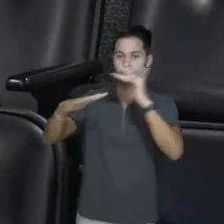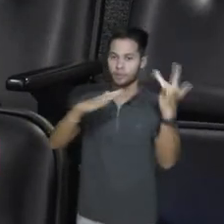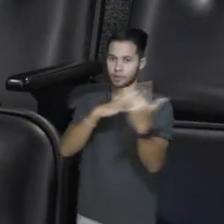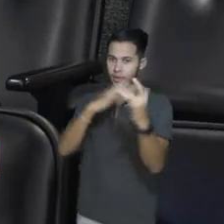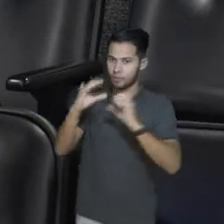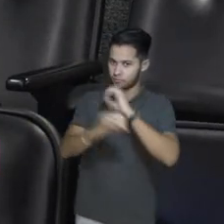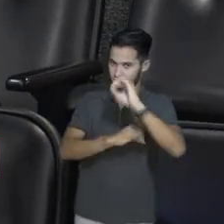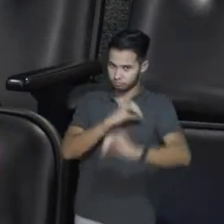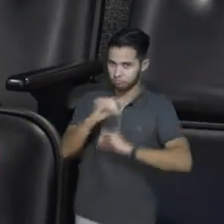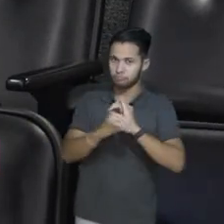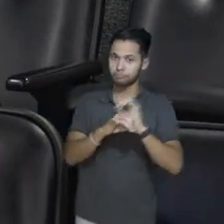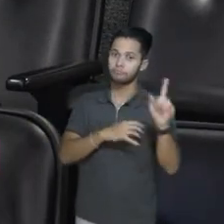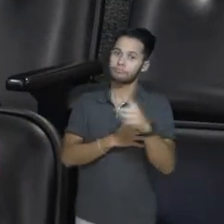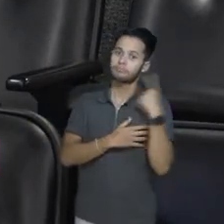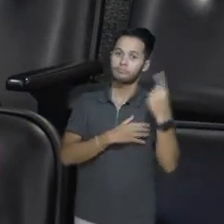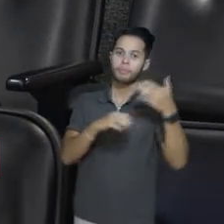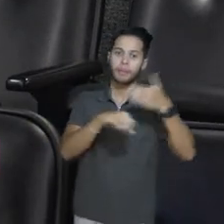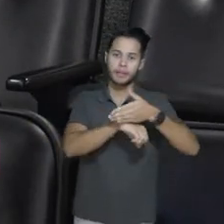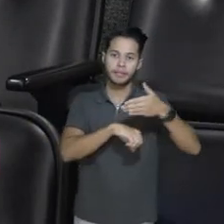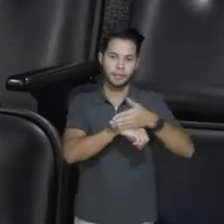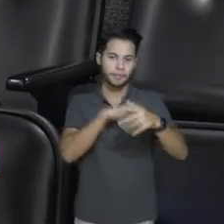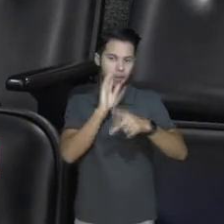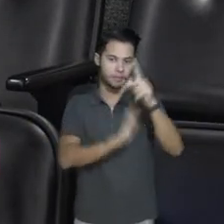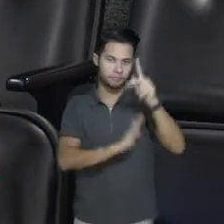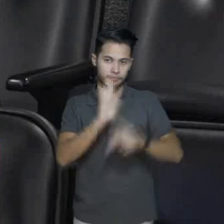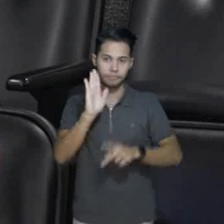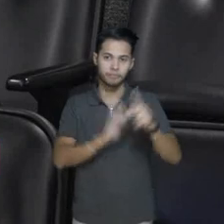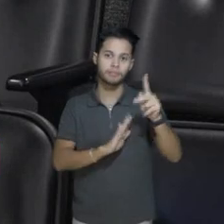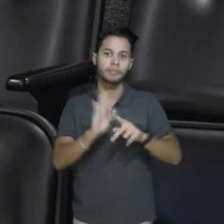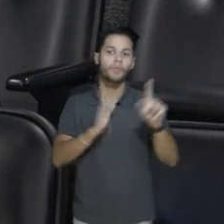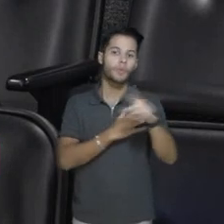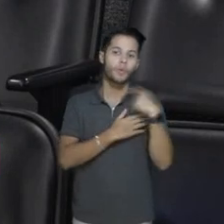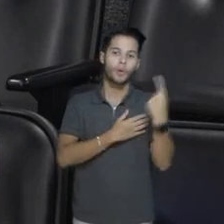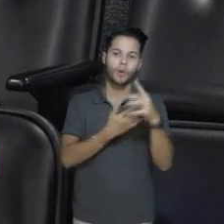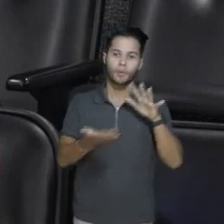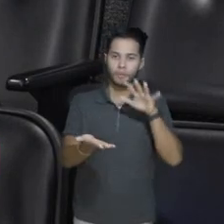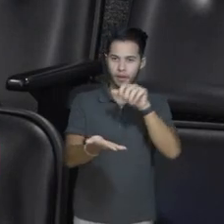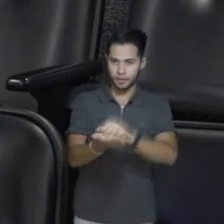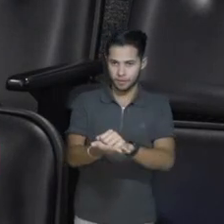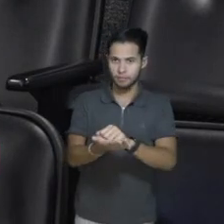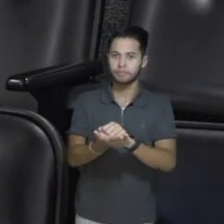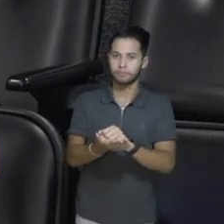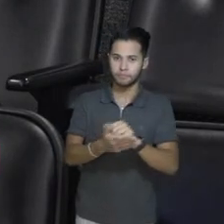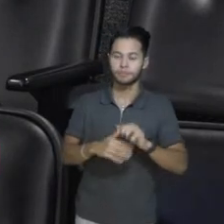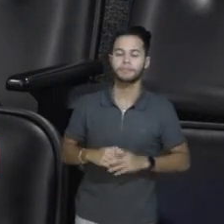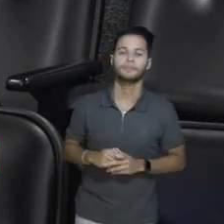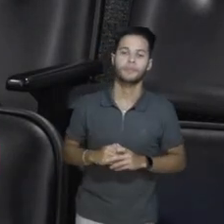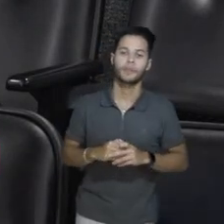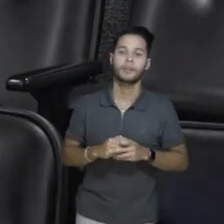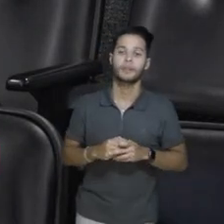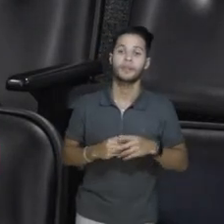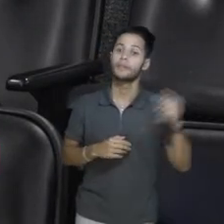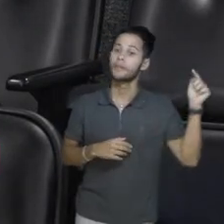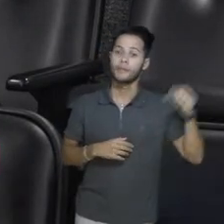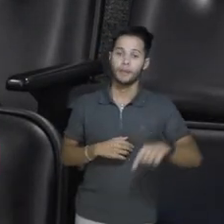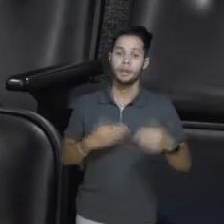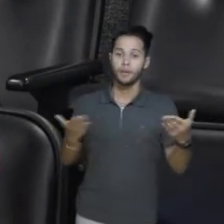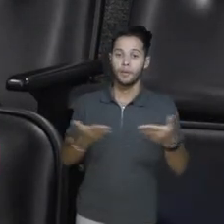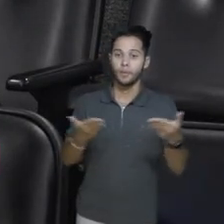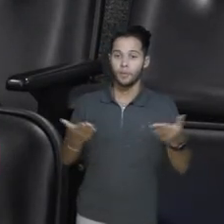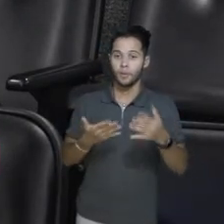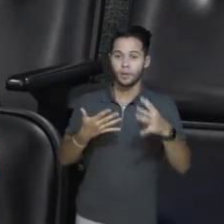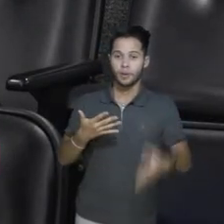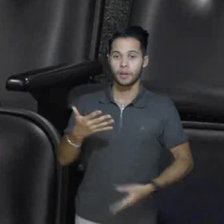para nós participar desse programa que somos signatários eh de uma honra muito grande estamos aqui para contribuir do que for